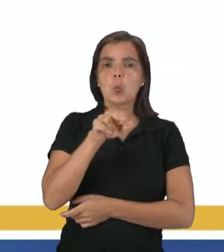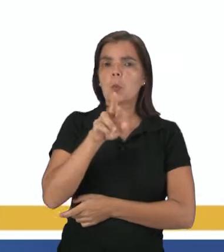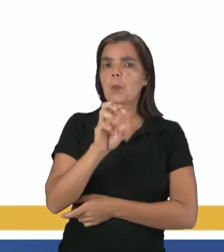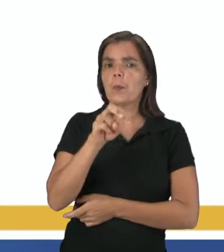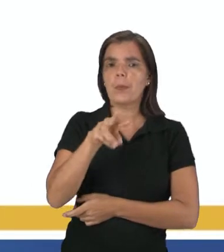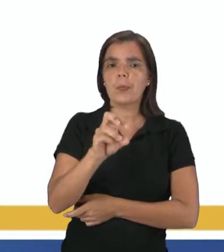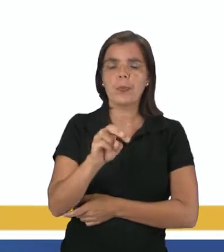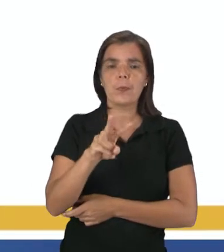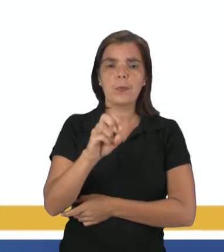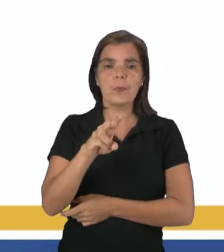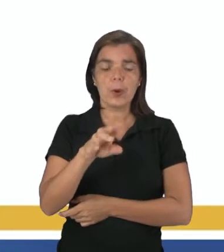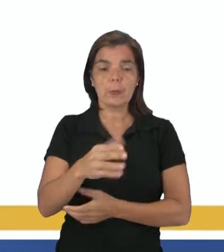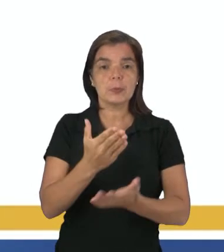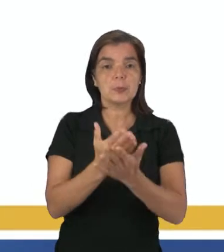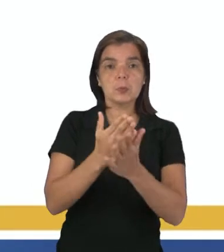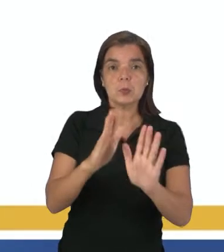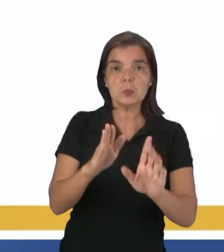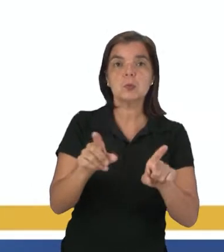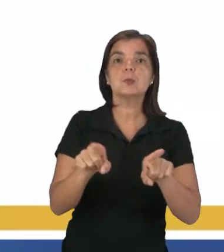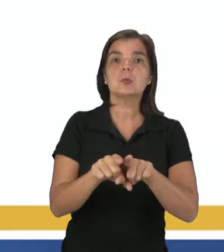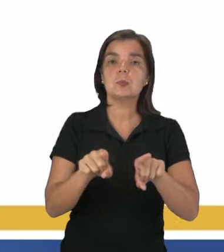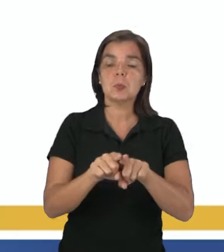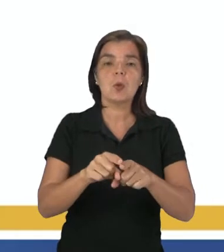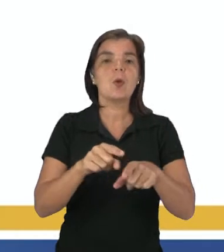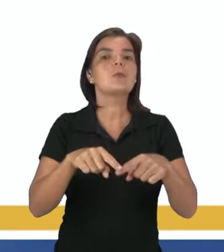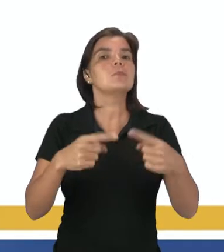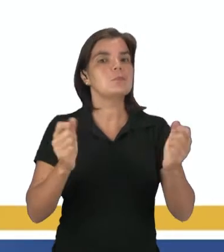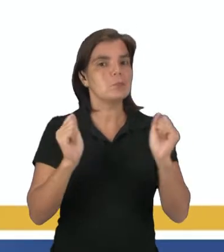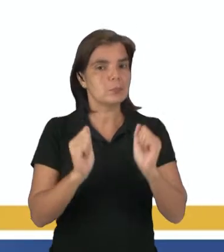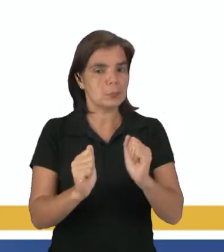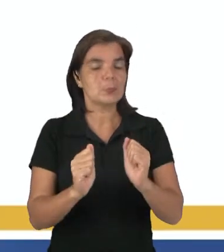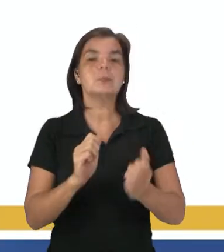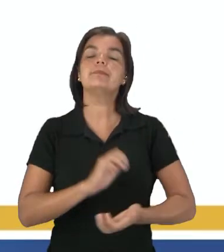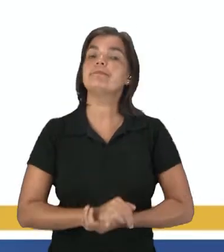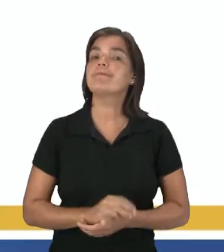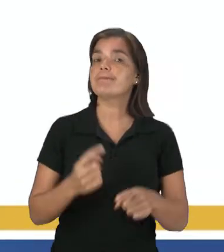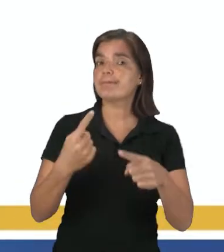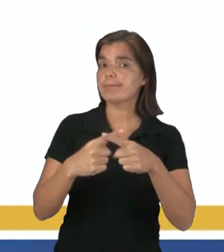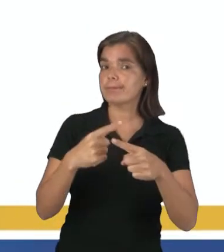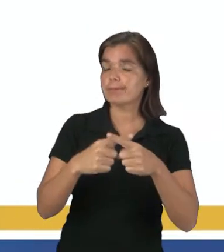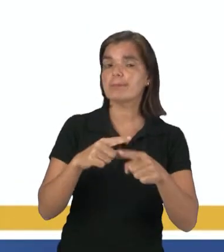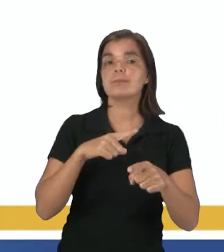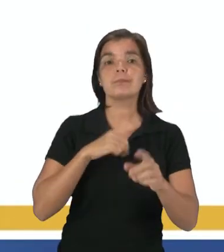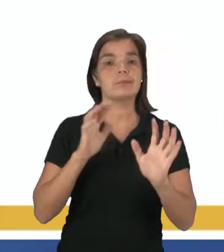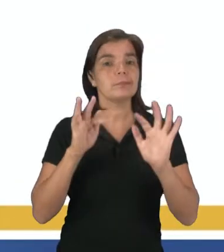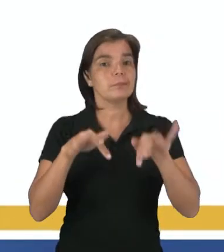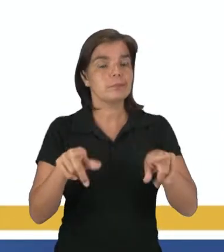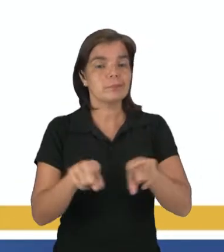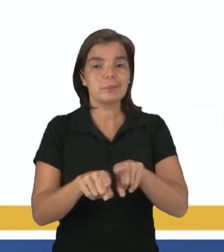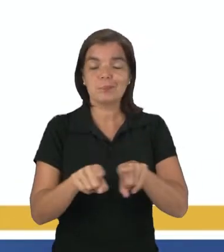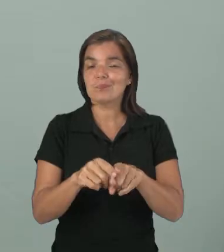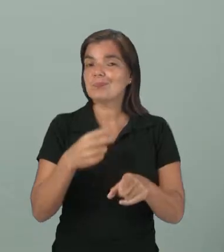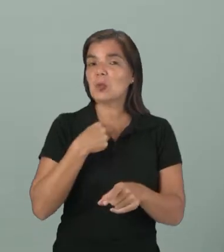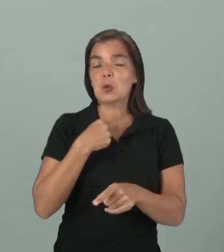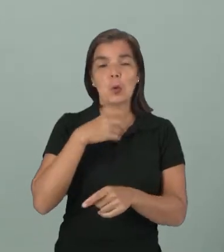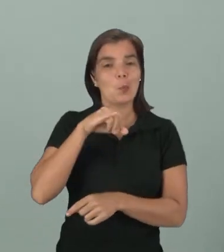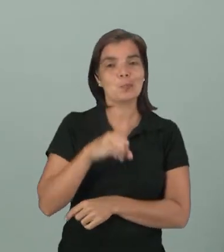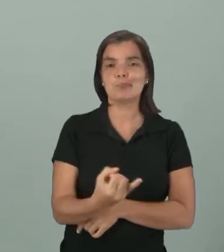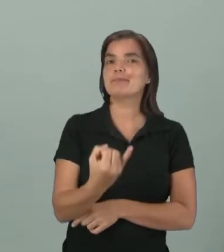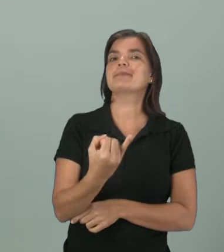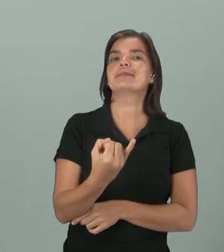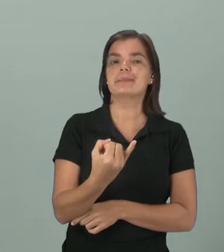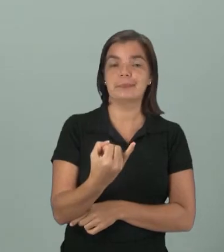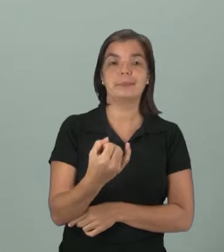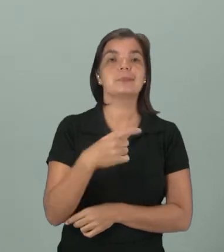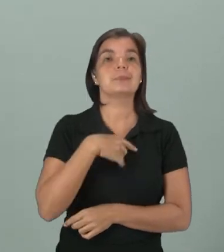de fontes que são esgotáveis, ou seja, que em algum momento podem se acabar, porque elas têm fim, não tem como ser